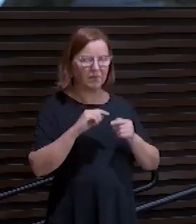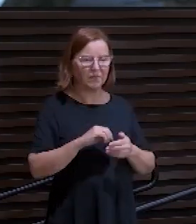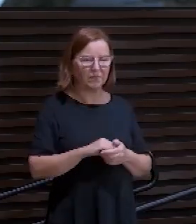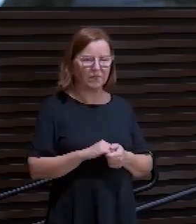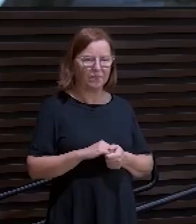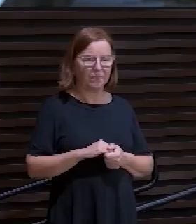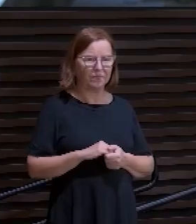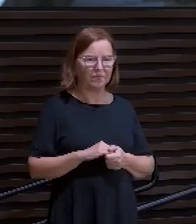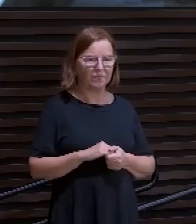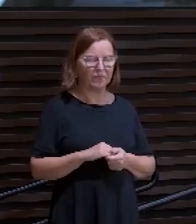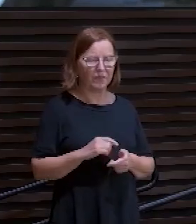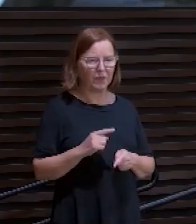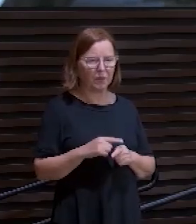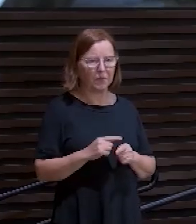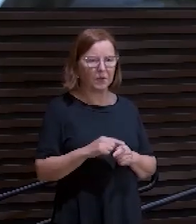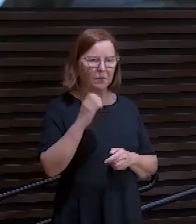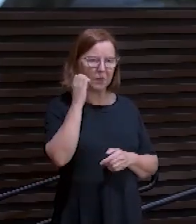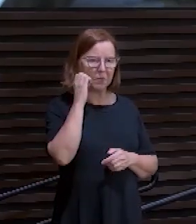vida.